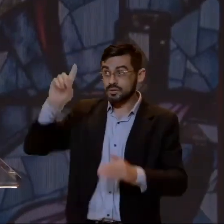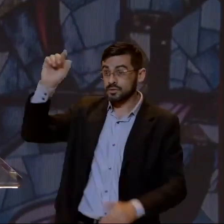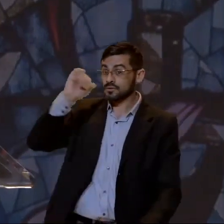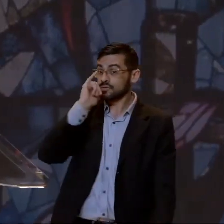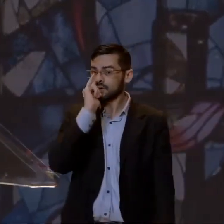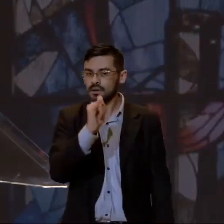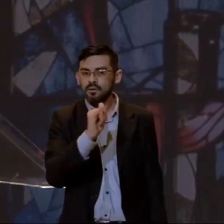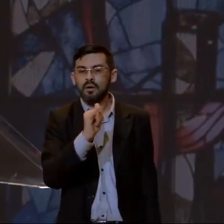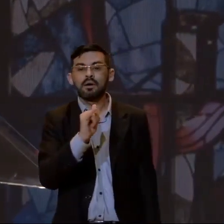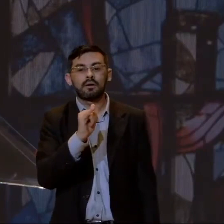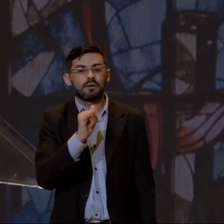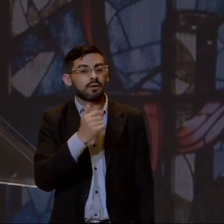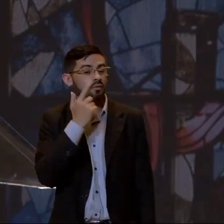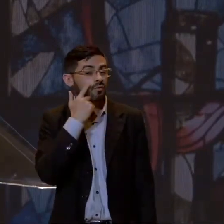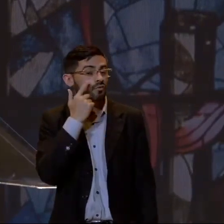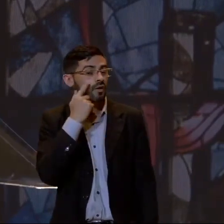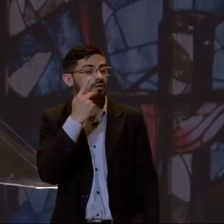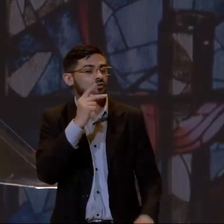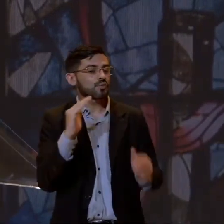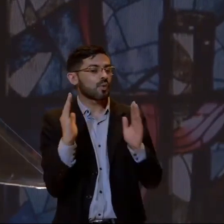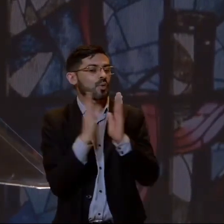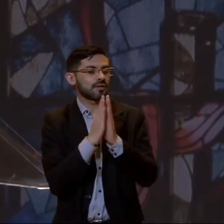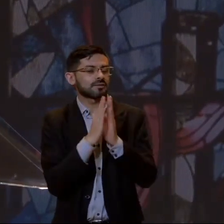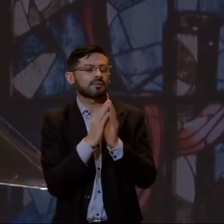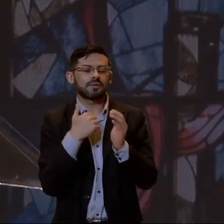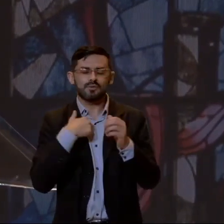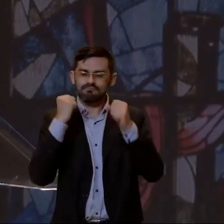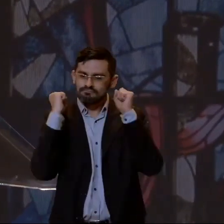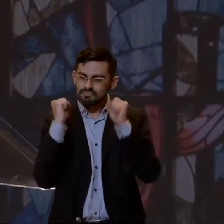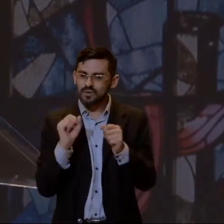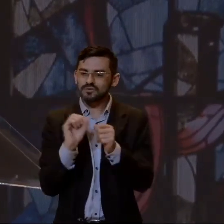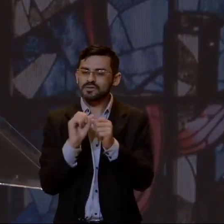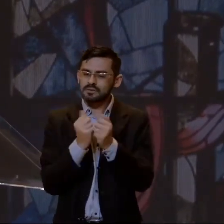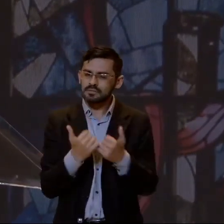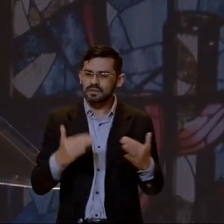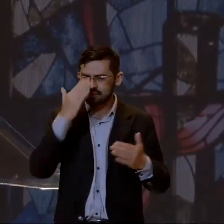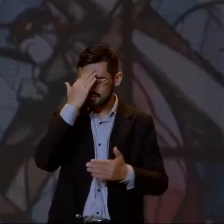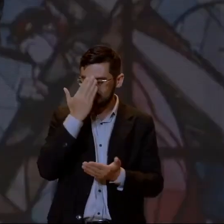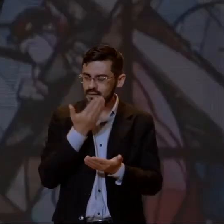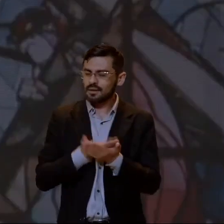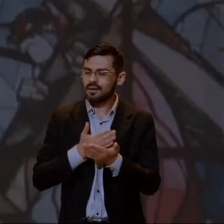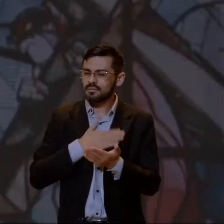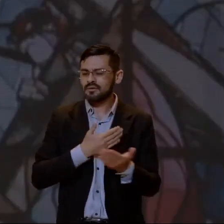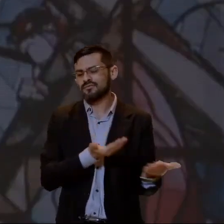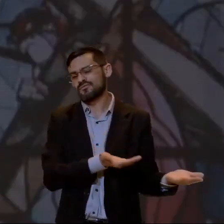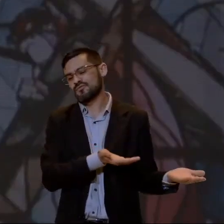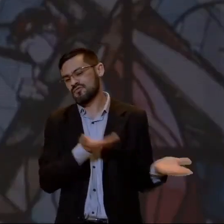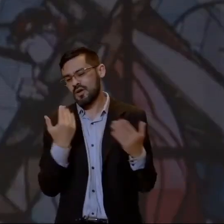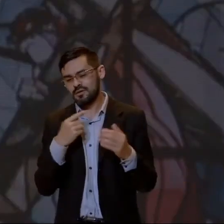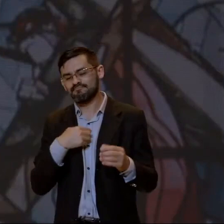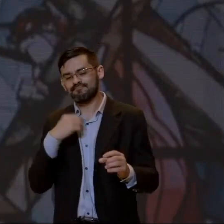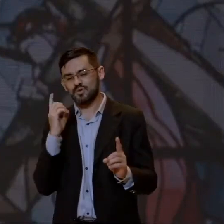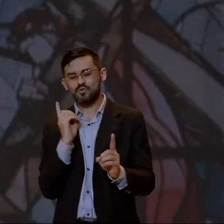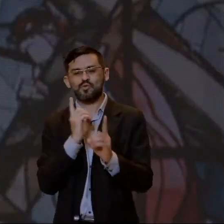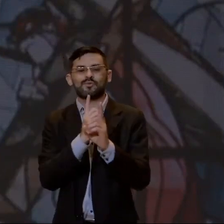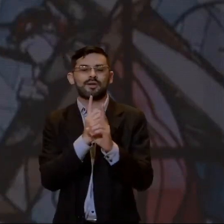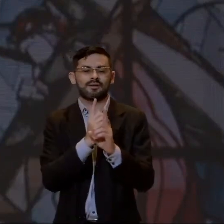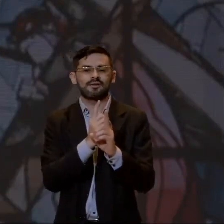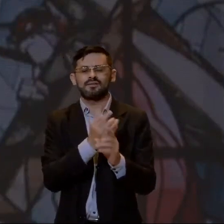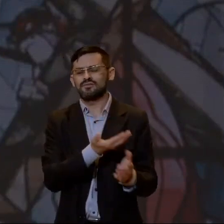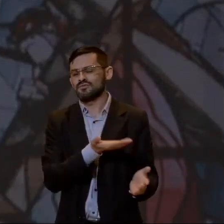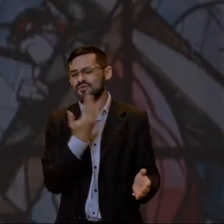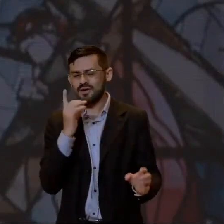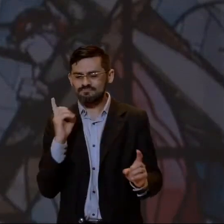eu escuto a tua oração, eu sou capaz de fazer um milagre, crê em mim, vem na minha direção, vem para